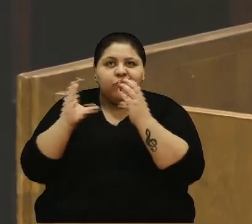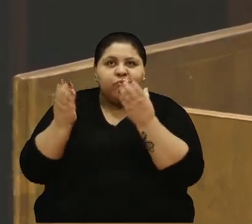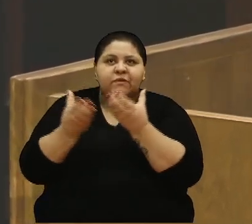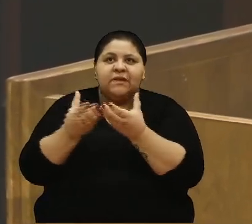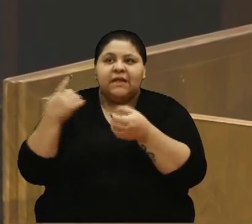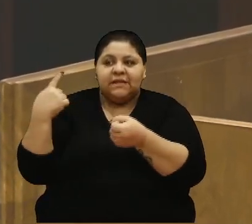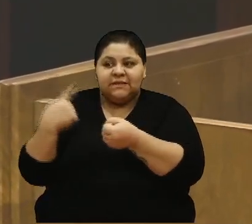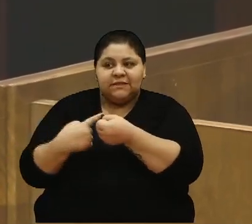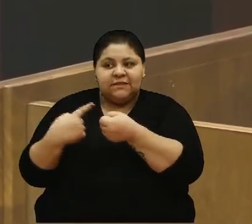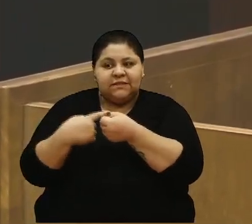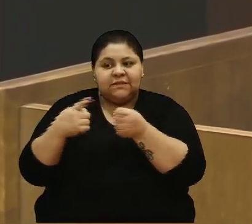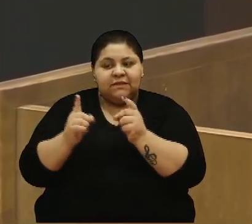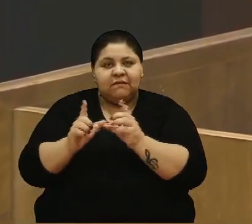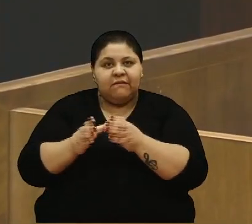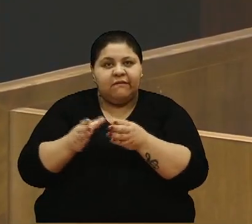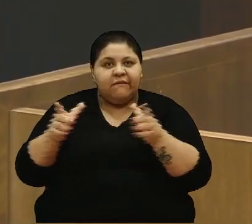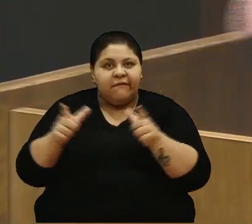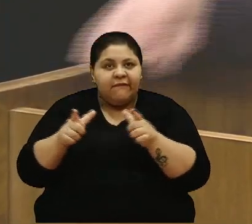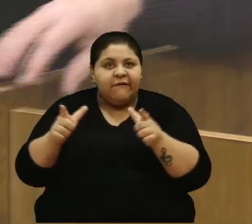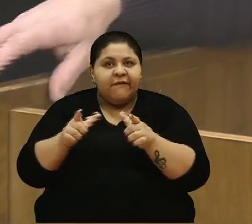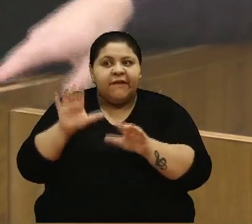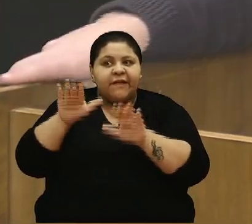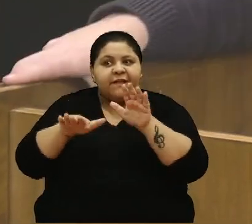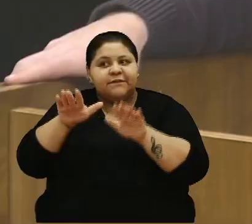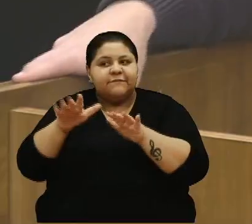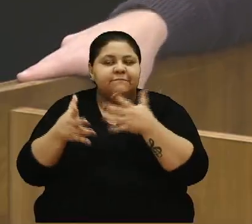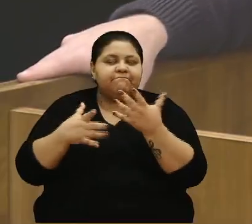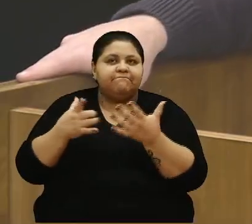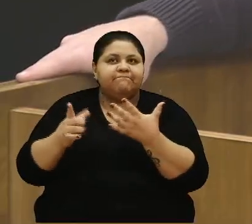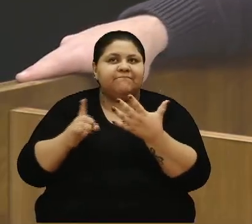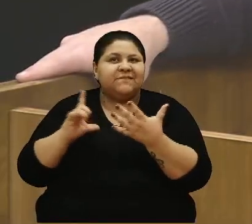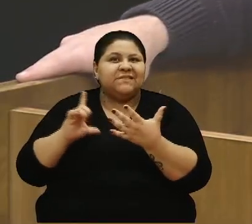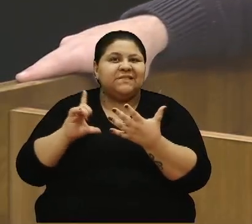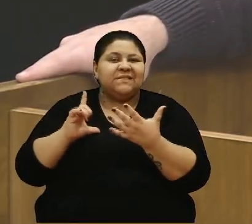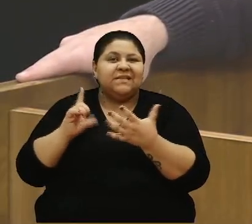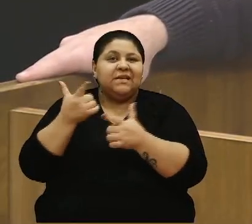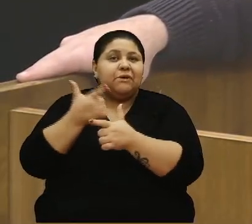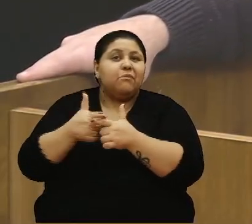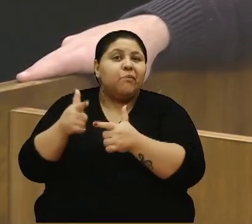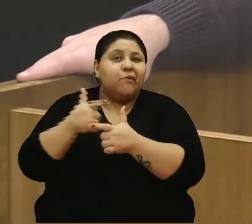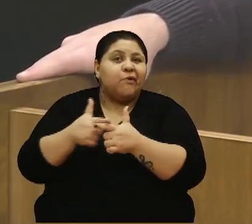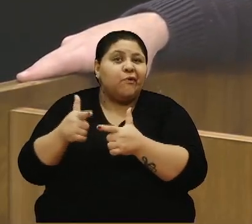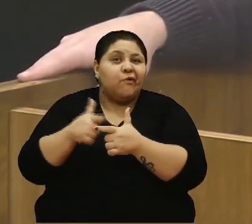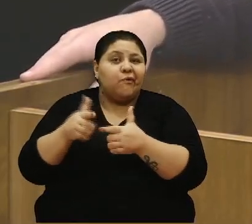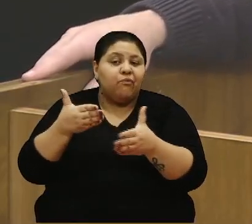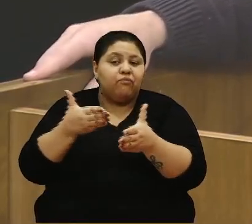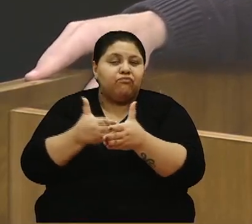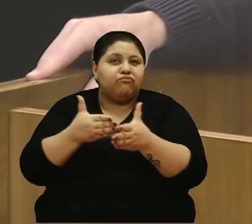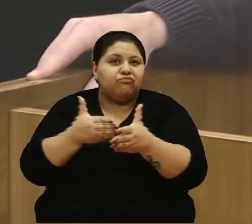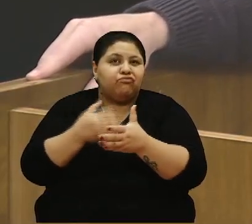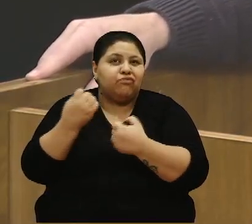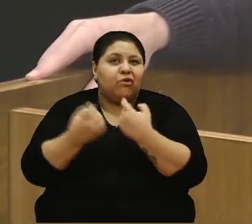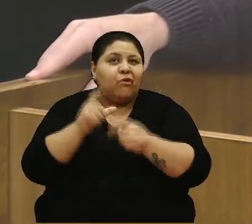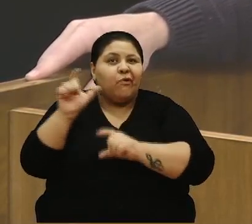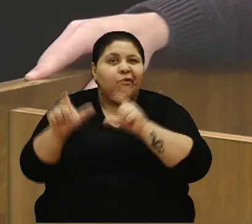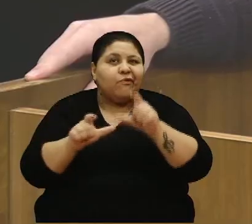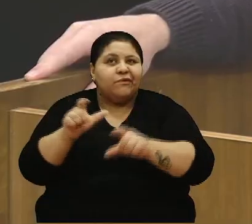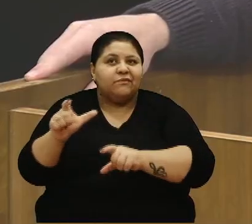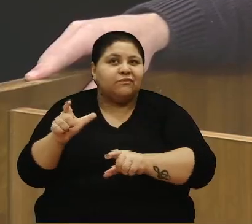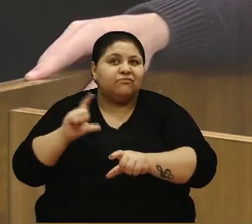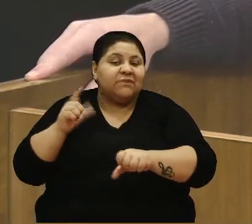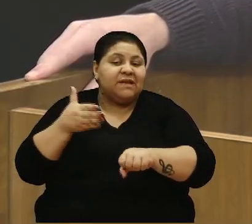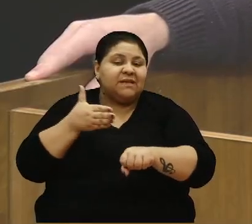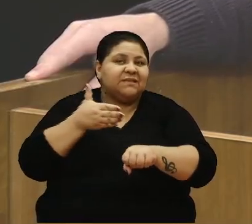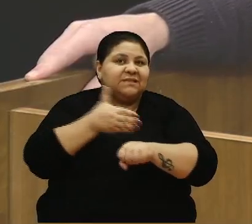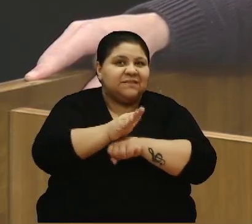grandes, que muitas vezes encontram diversos problemas, obstáculos, e algumas pessoas não têm o